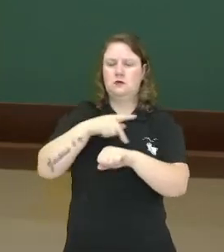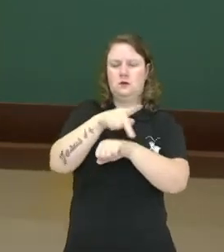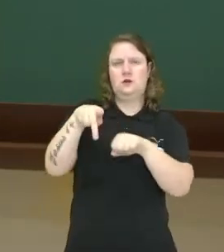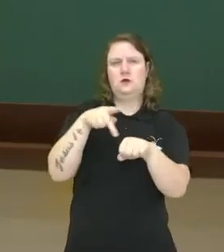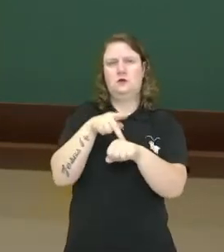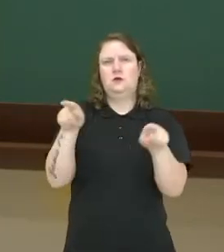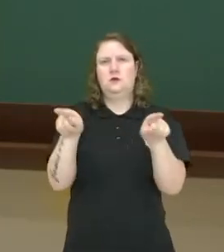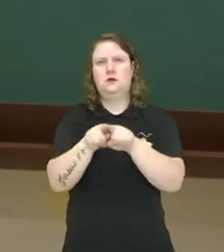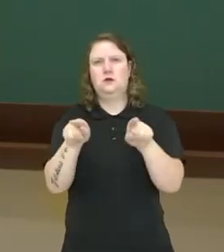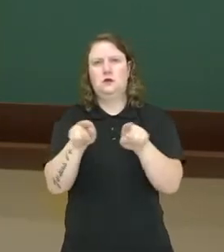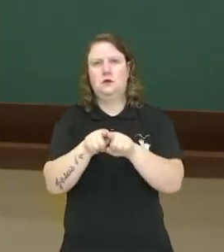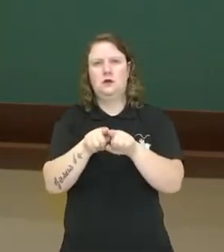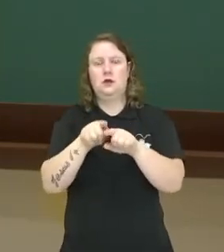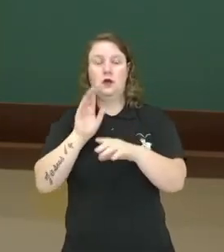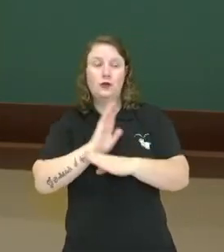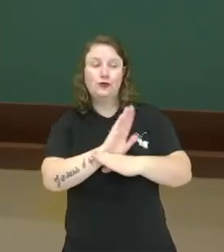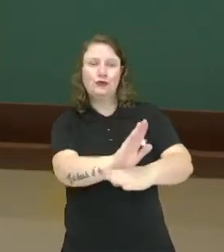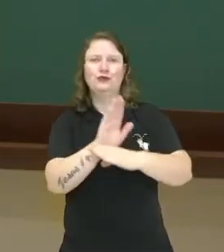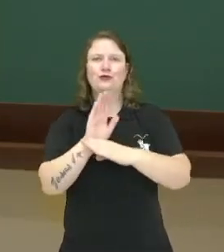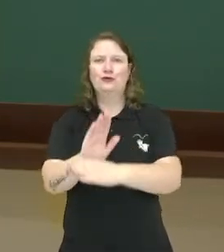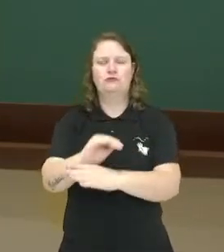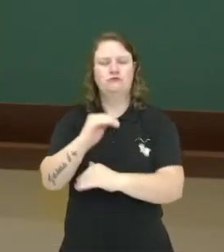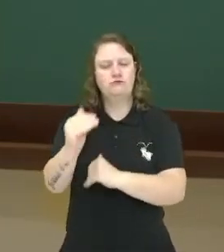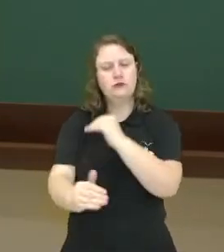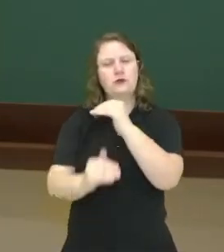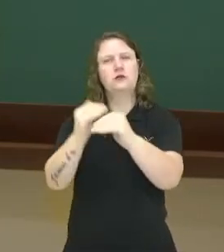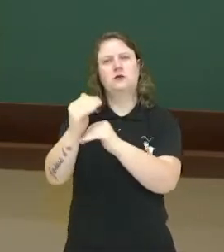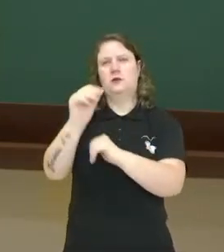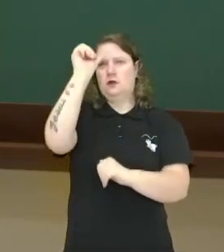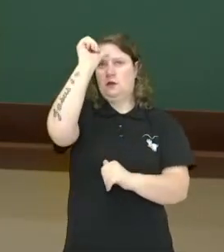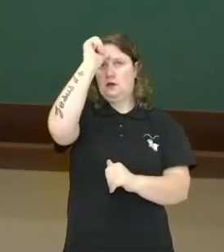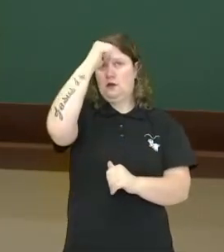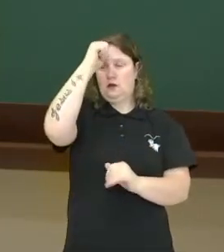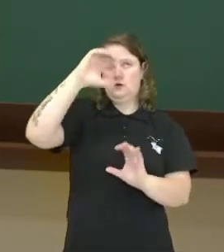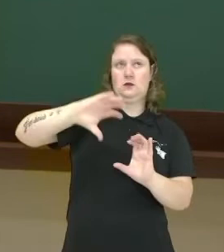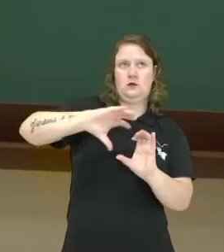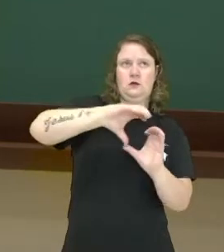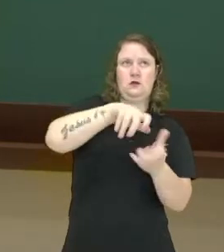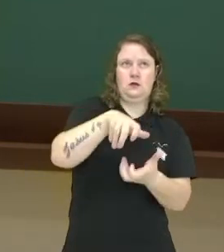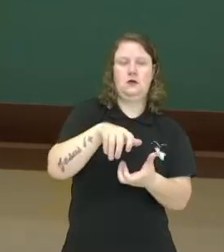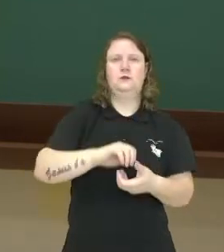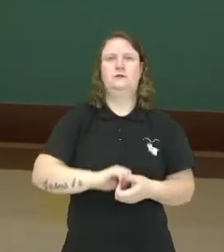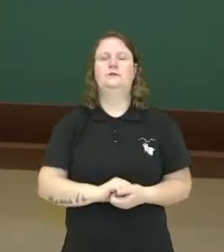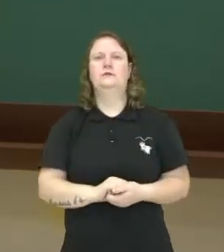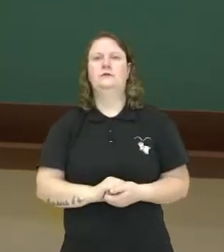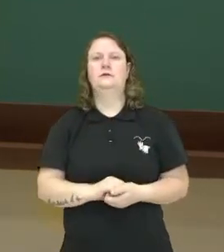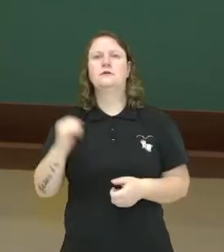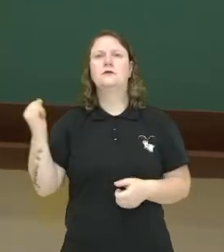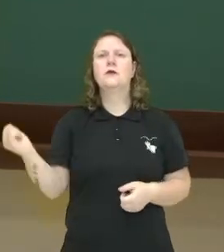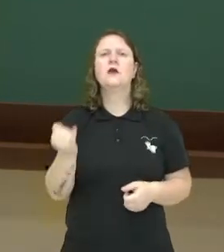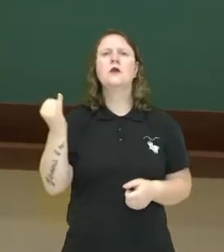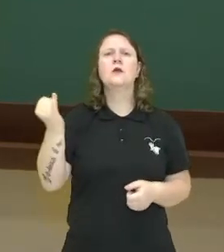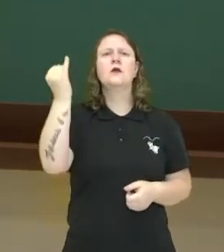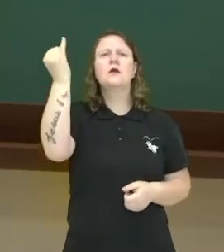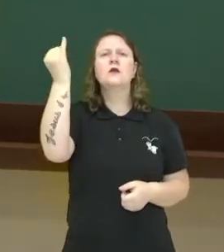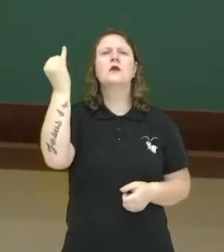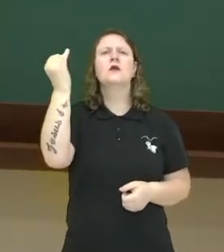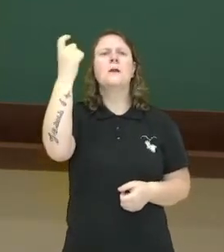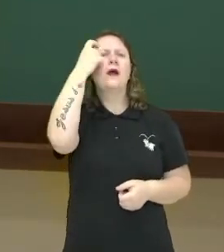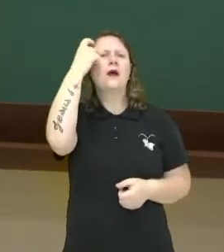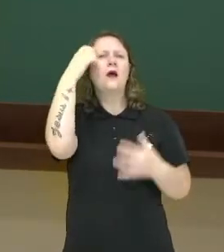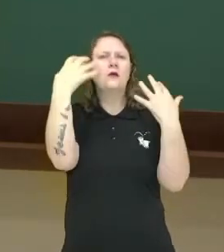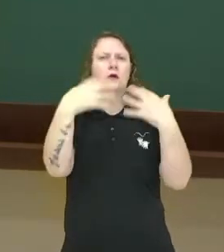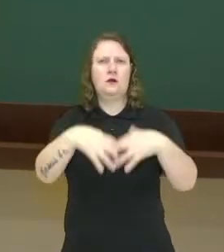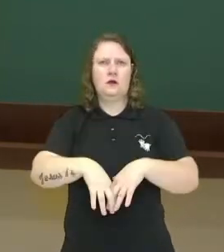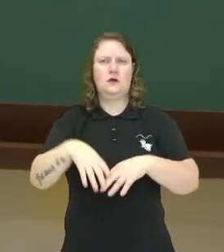também contribui para todo esse desenvolvimento, esse papel da Índia no mundo como um todo. Então, é importantíssimo pensar ali na importância